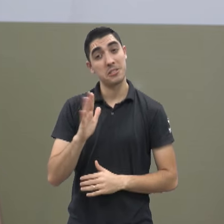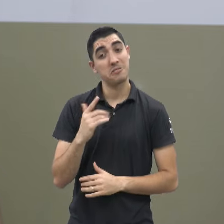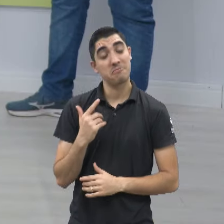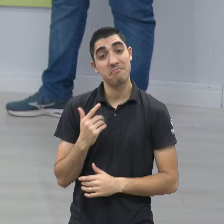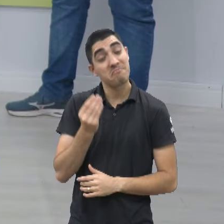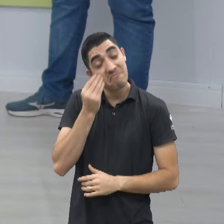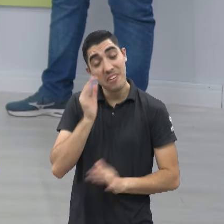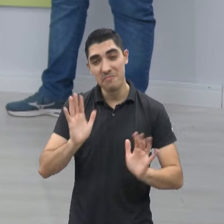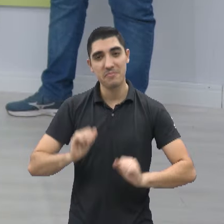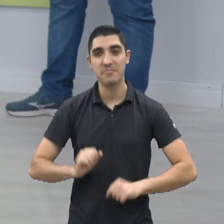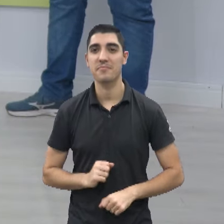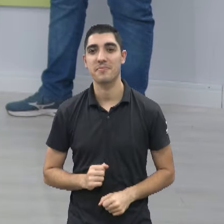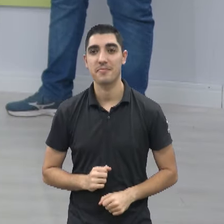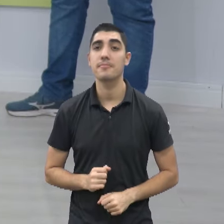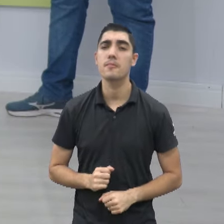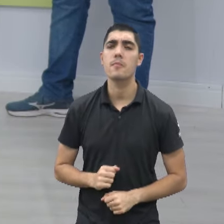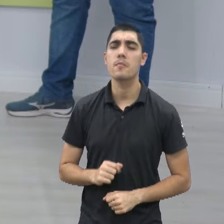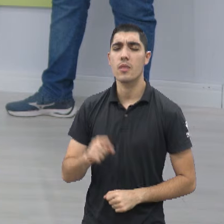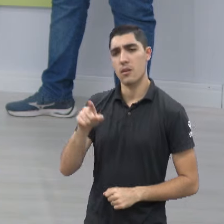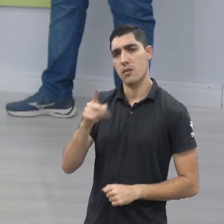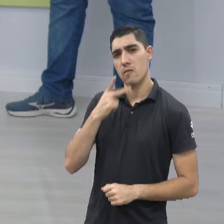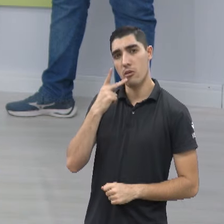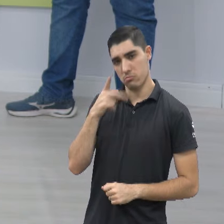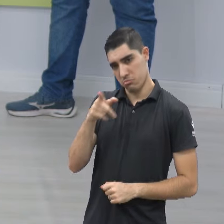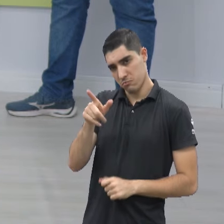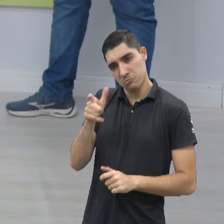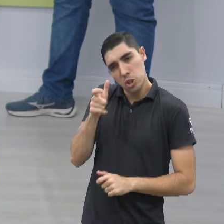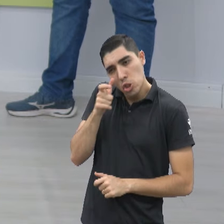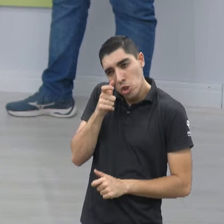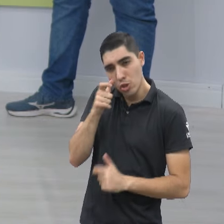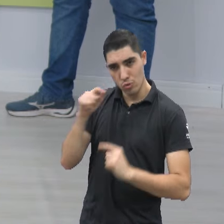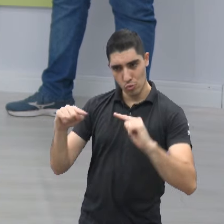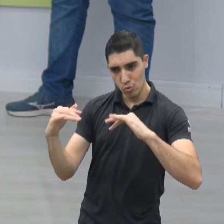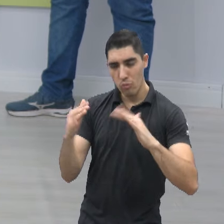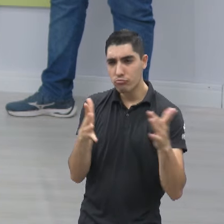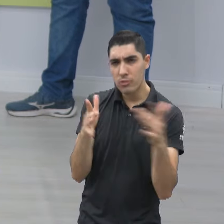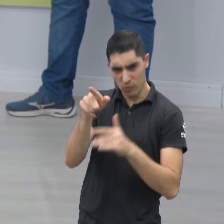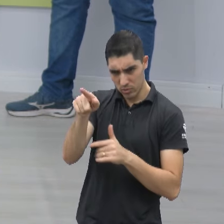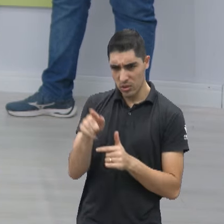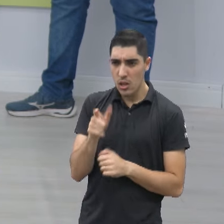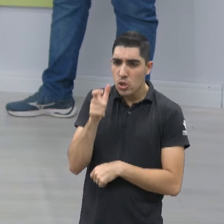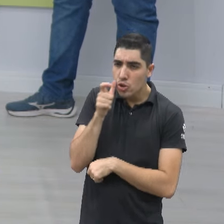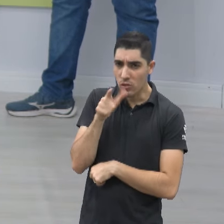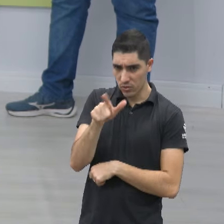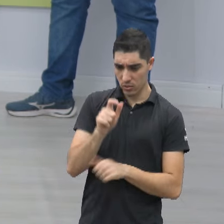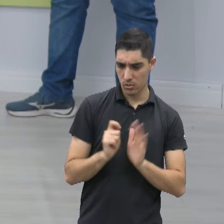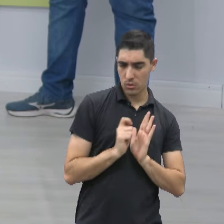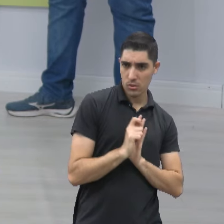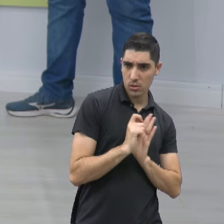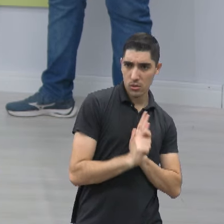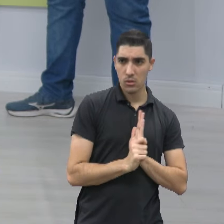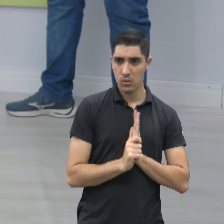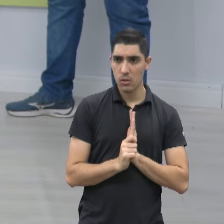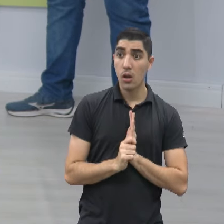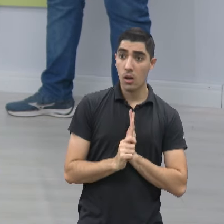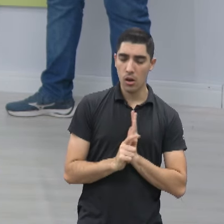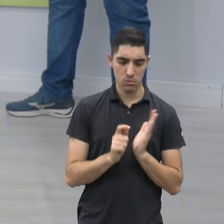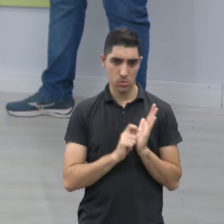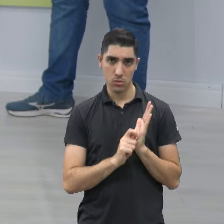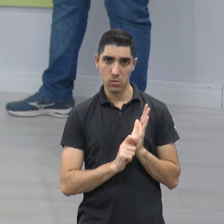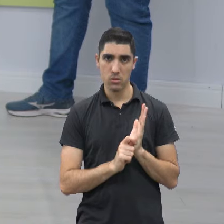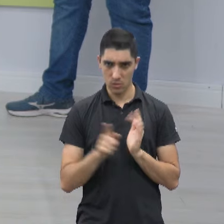lá. Em cima disso, você vai assistir o jogo na íntegra, você fica anotando, você faz assim, os caras fazem esse tipo de jogada, isso, não, não sei o